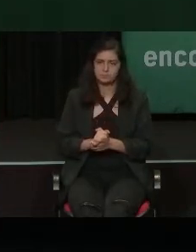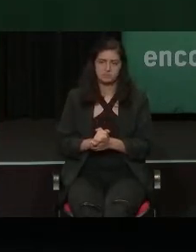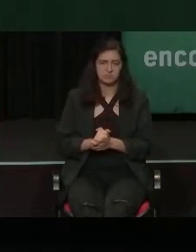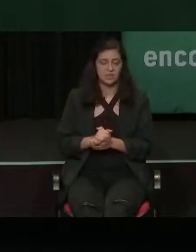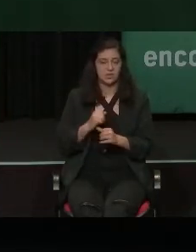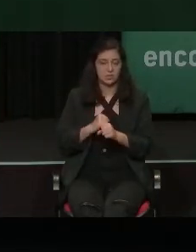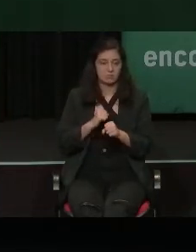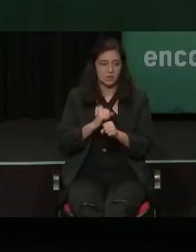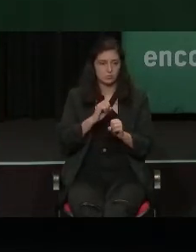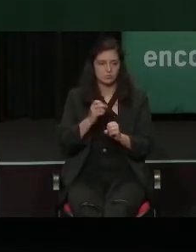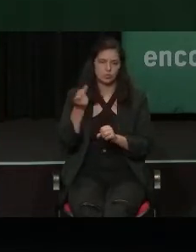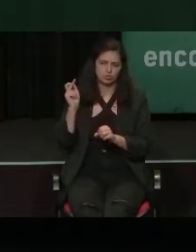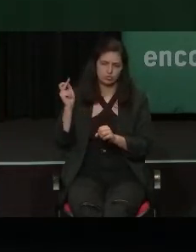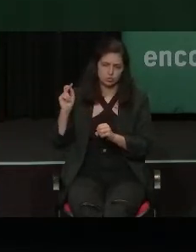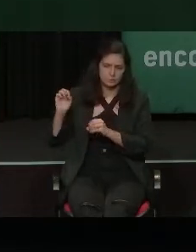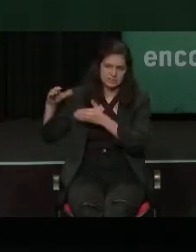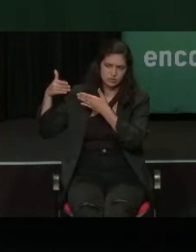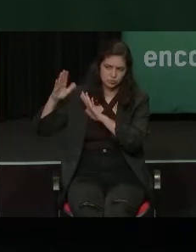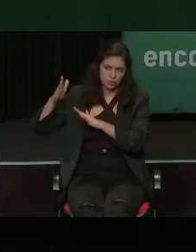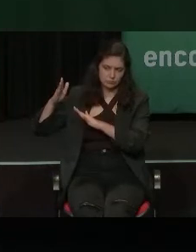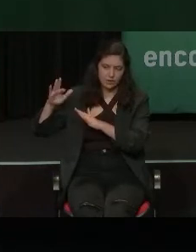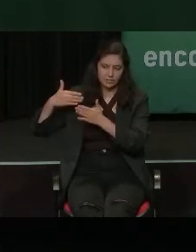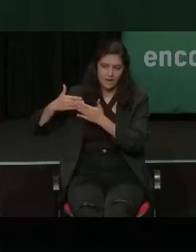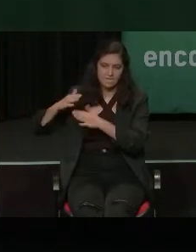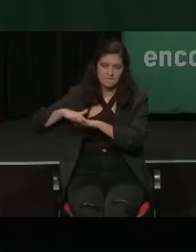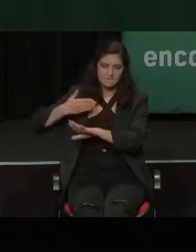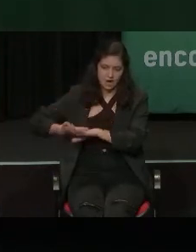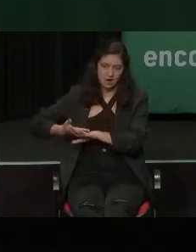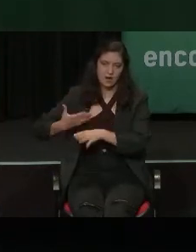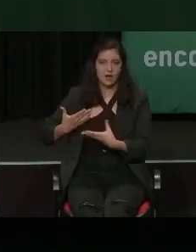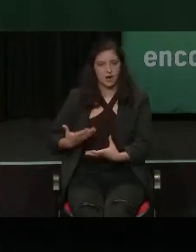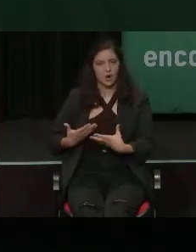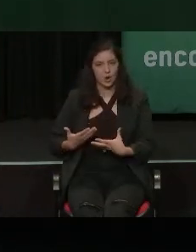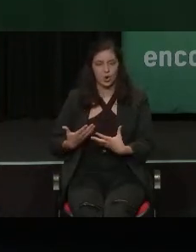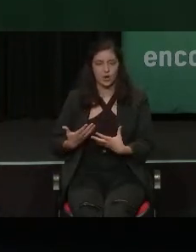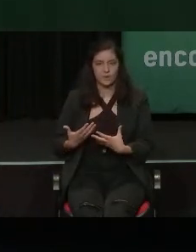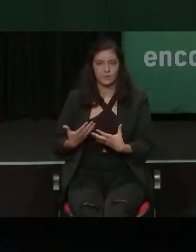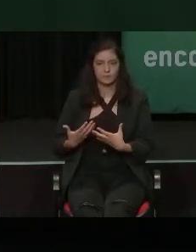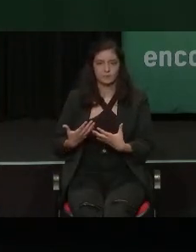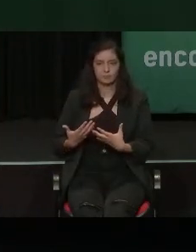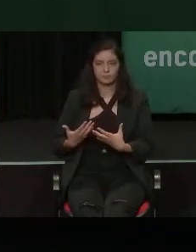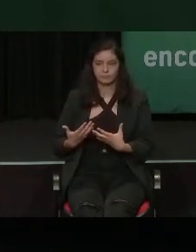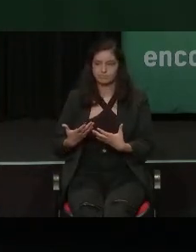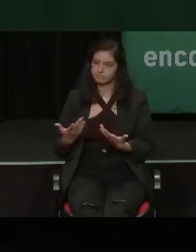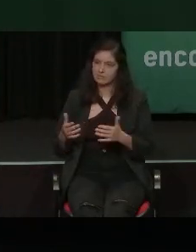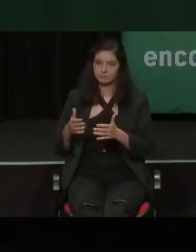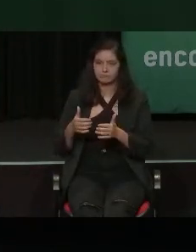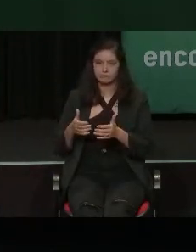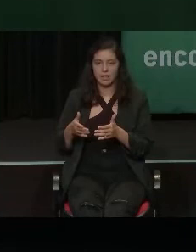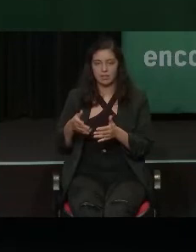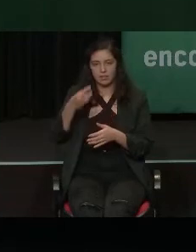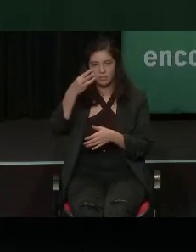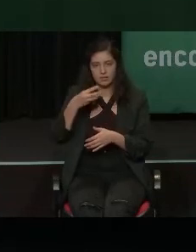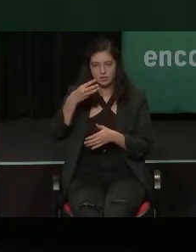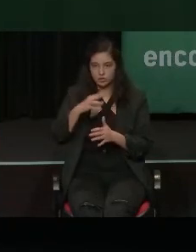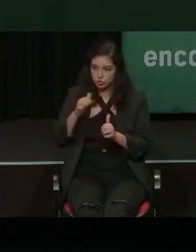já iniciámos há uns anos ficará muito mais forte depois desta jornada e destes 3 dias